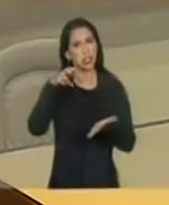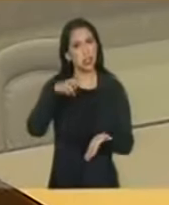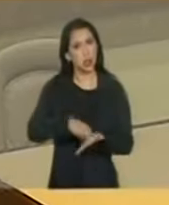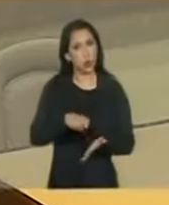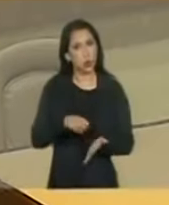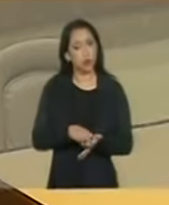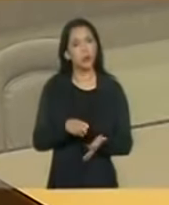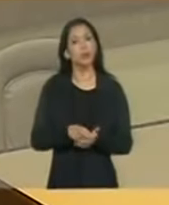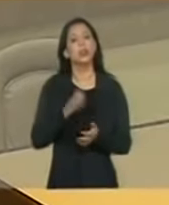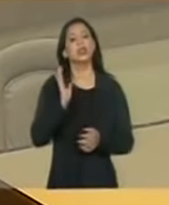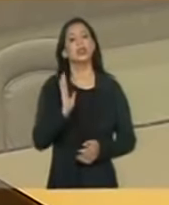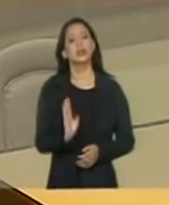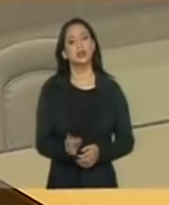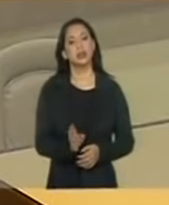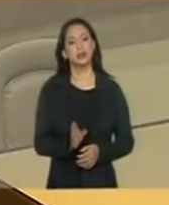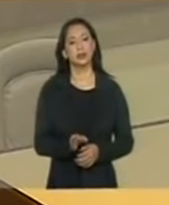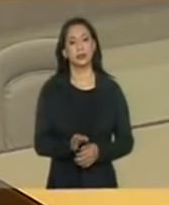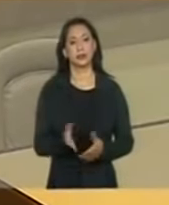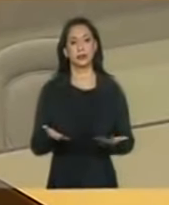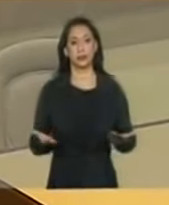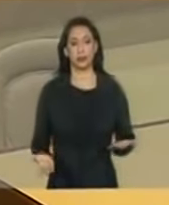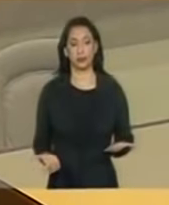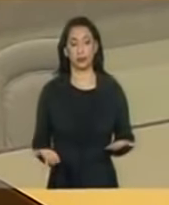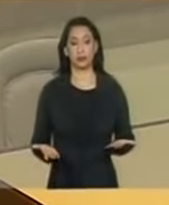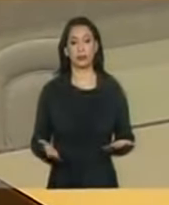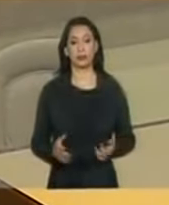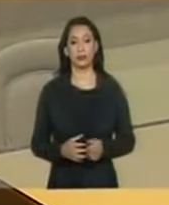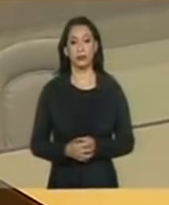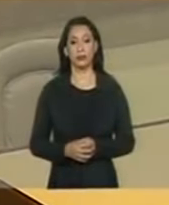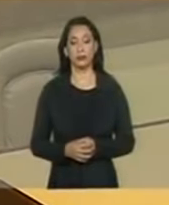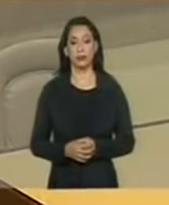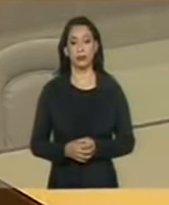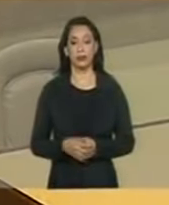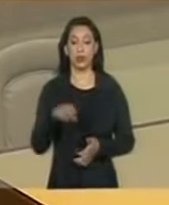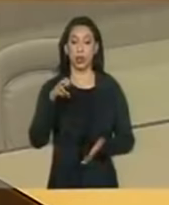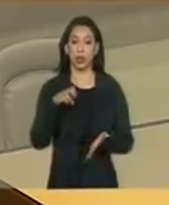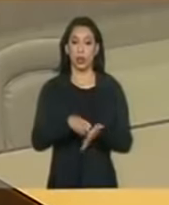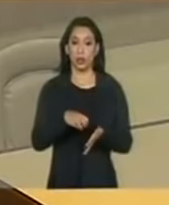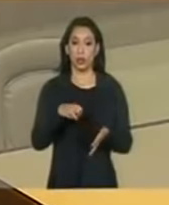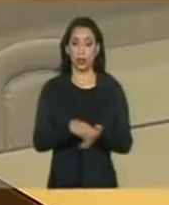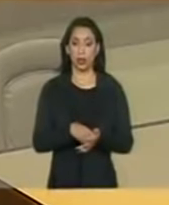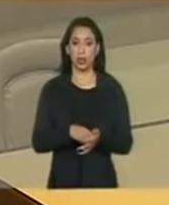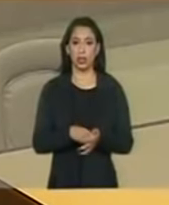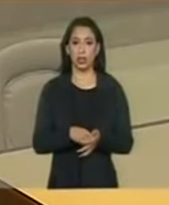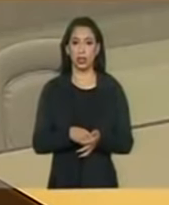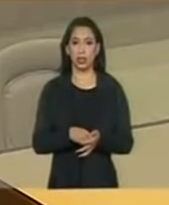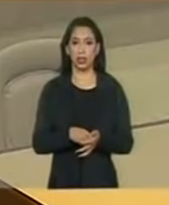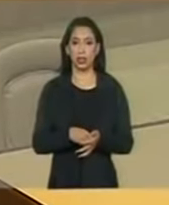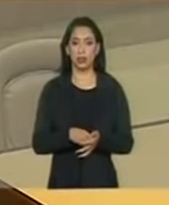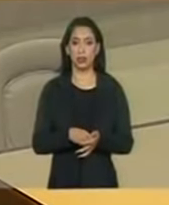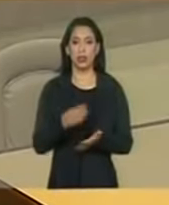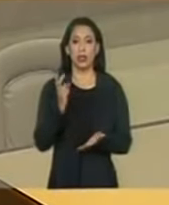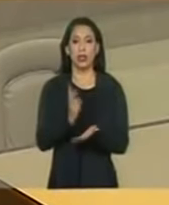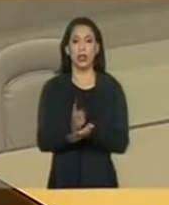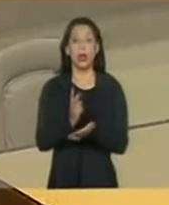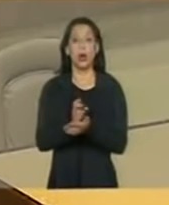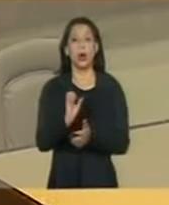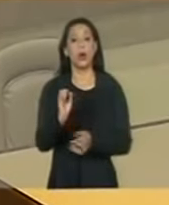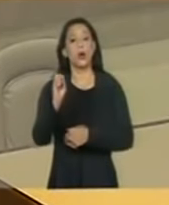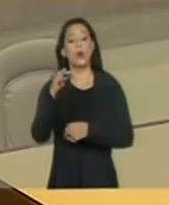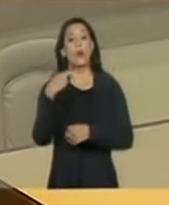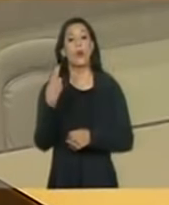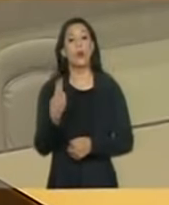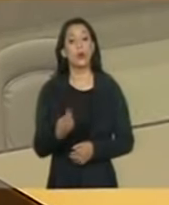consigo nacional exceto edital bom condenados definitivamente o sujeito